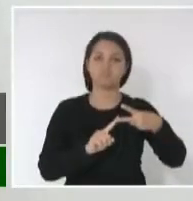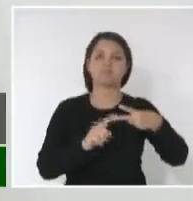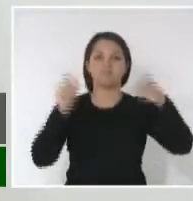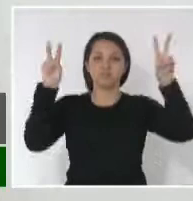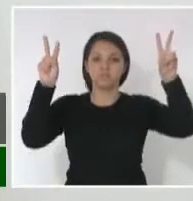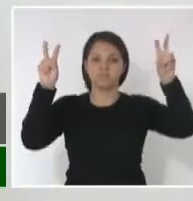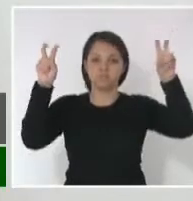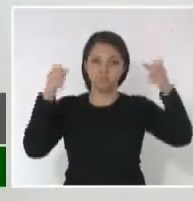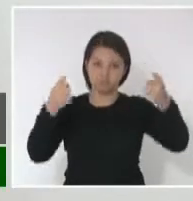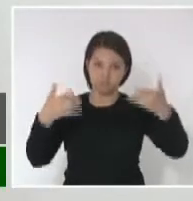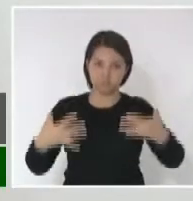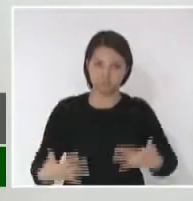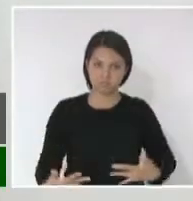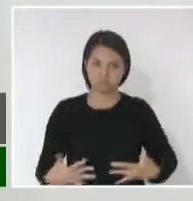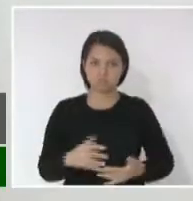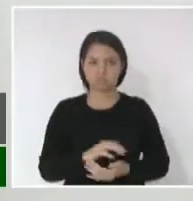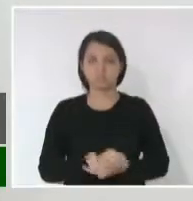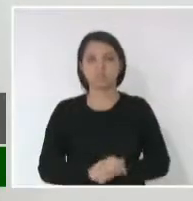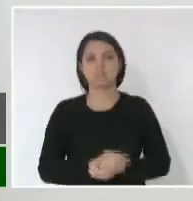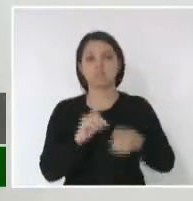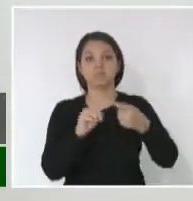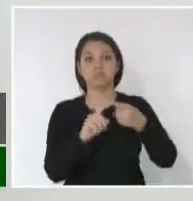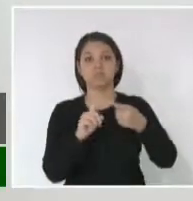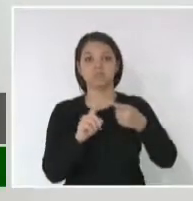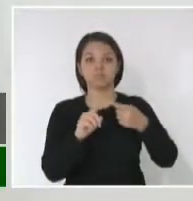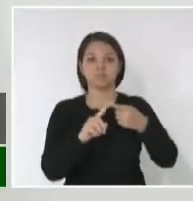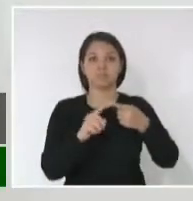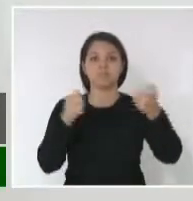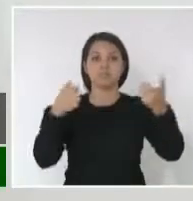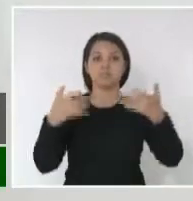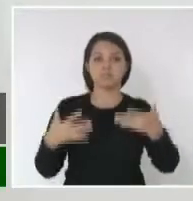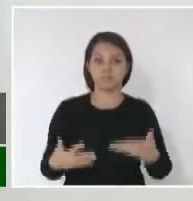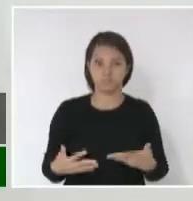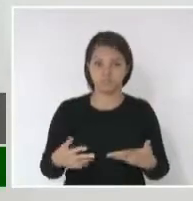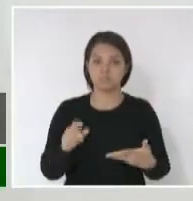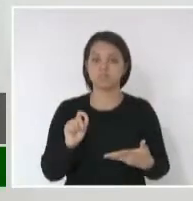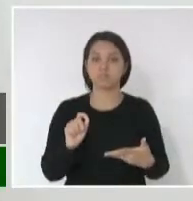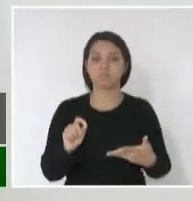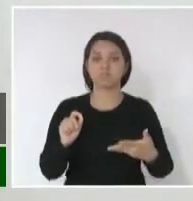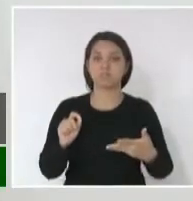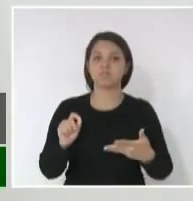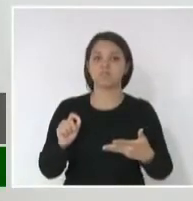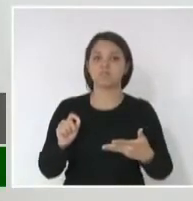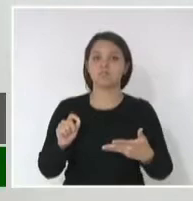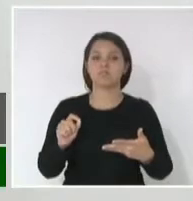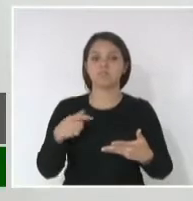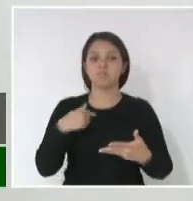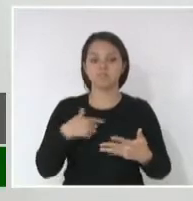Silvio. O primeiro assunto é que eu recebi a honra